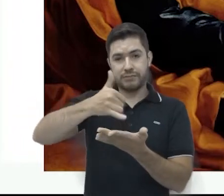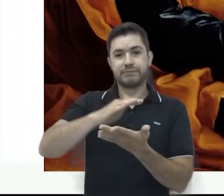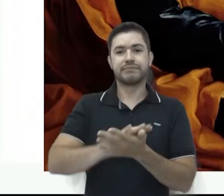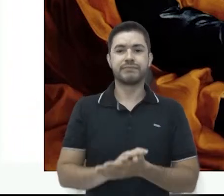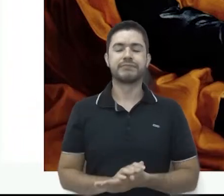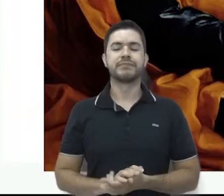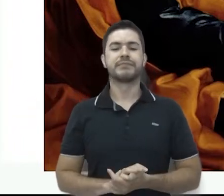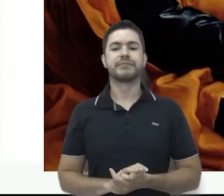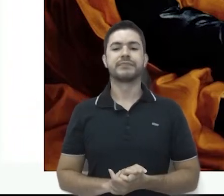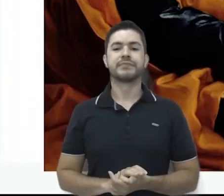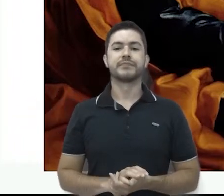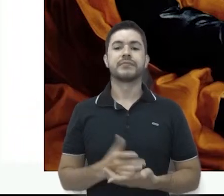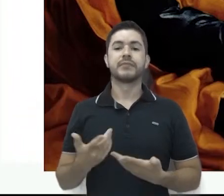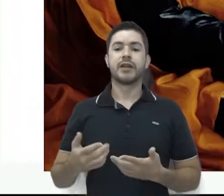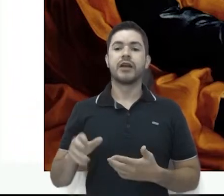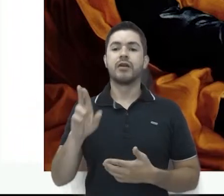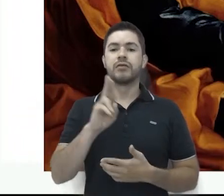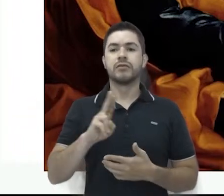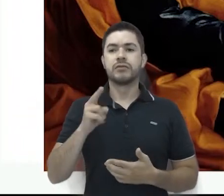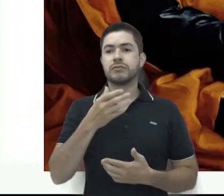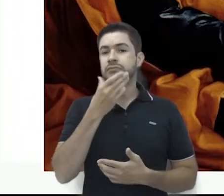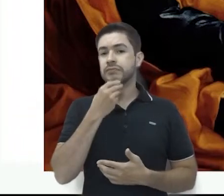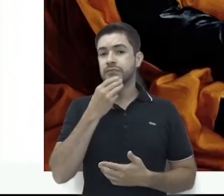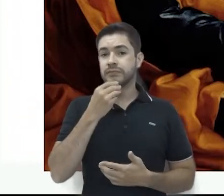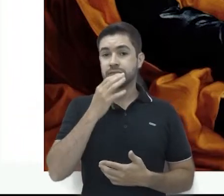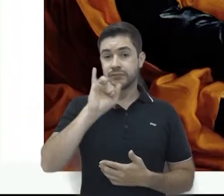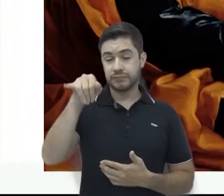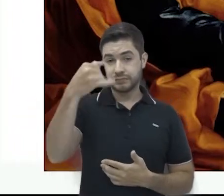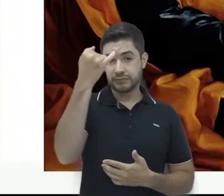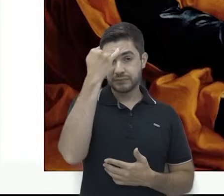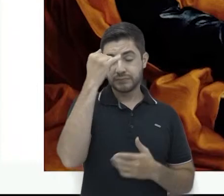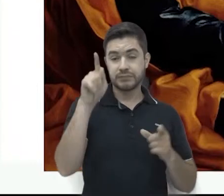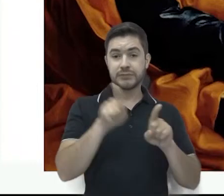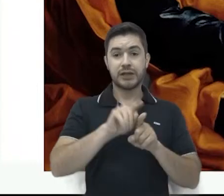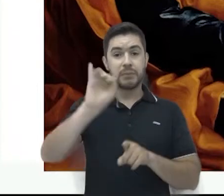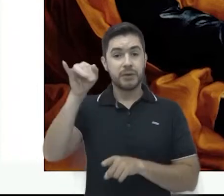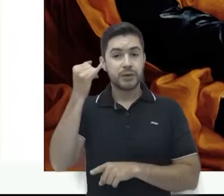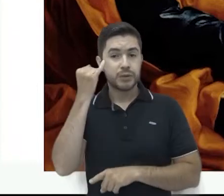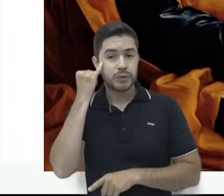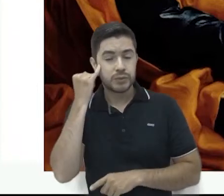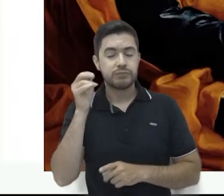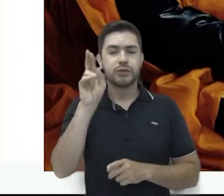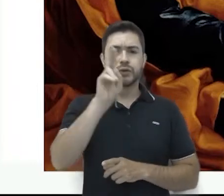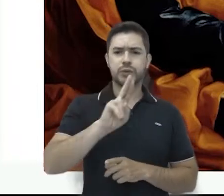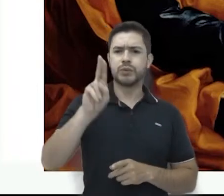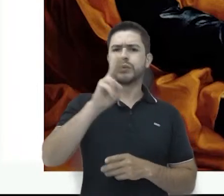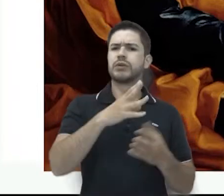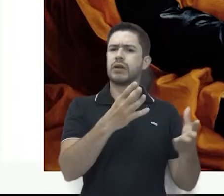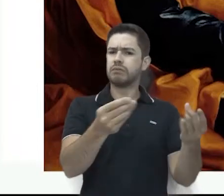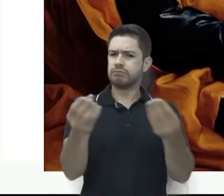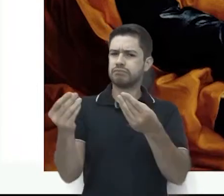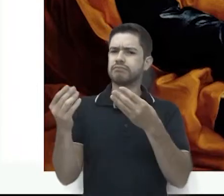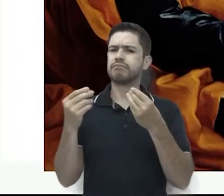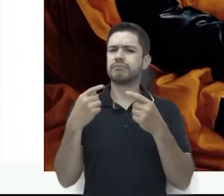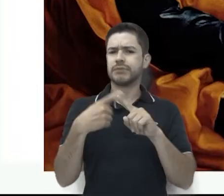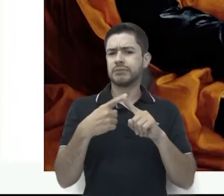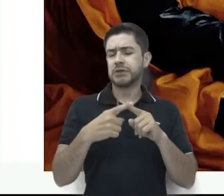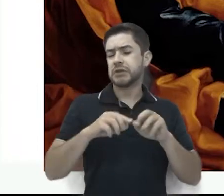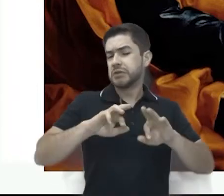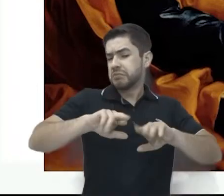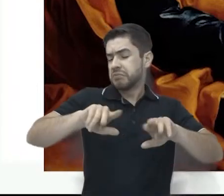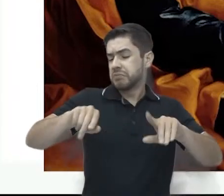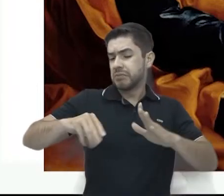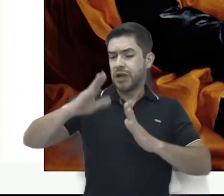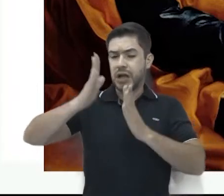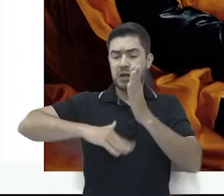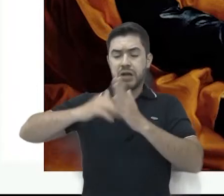de pintura a óleo, usada por chineses e indianos no século V, e é muito utilizada por ser trabalhada em vários estilos e